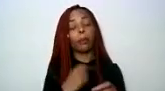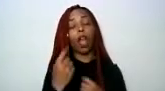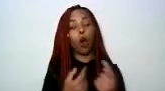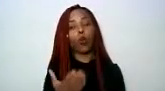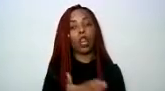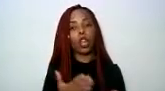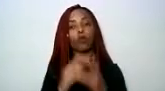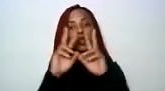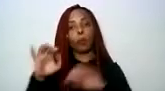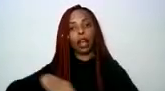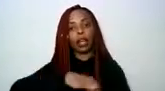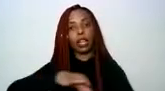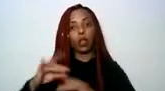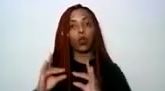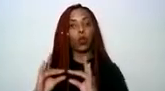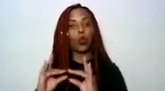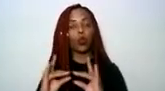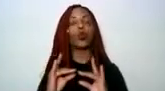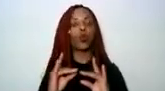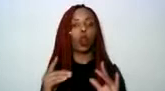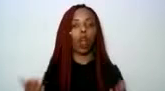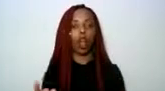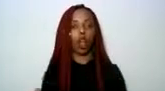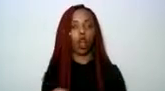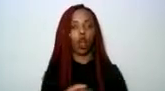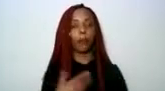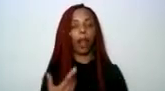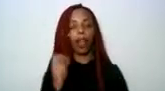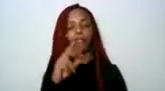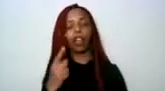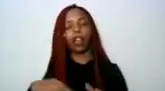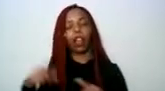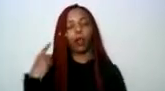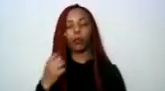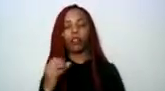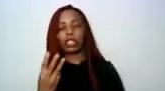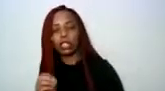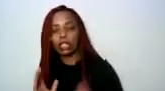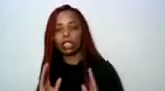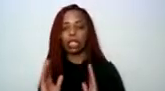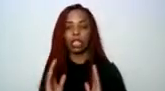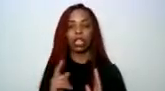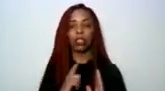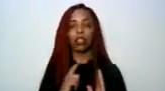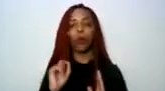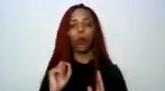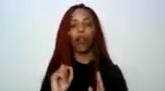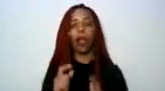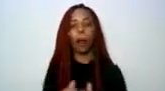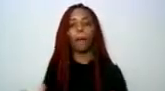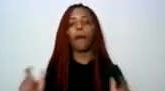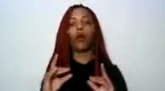e a gente viu que esses exemplares italianos da década ali de 30 são formas puras com sobrenome na